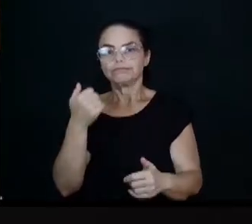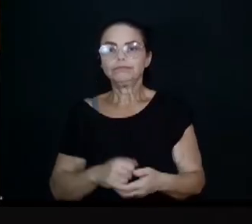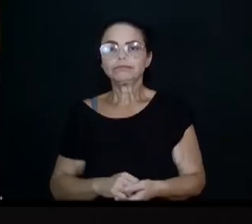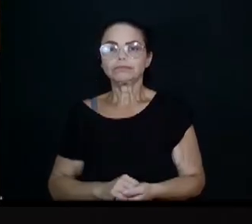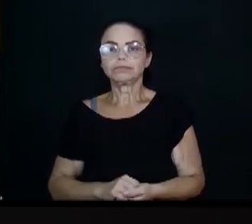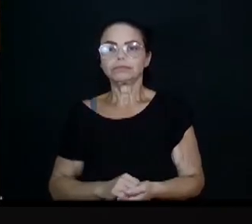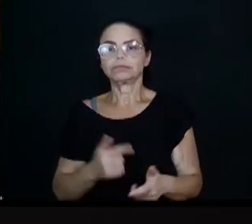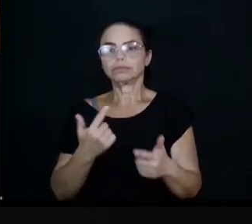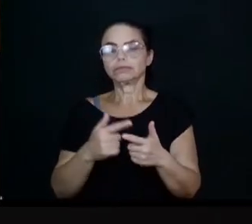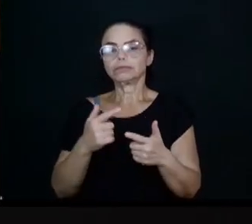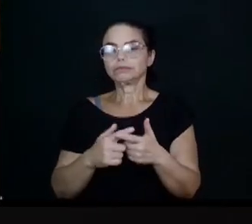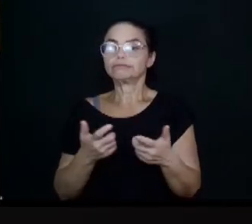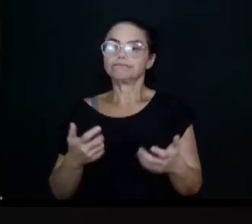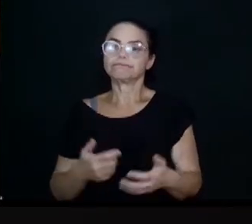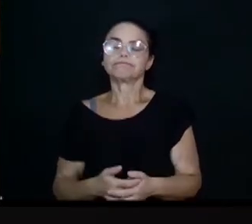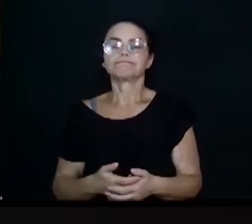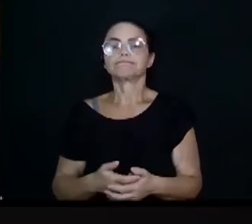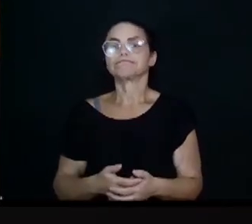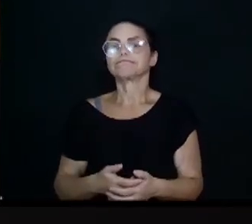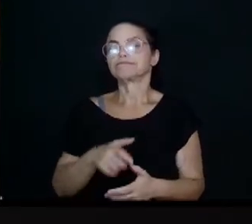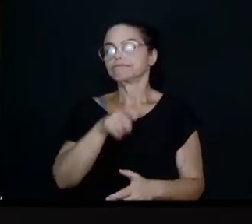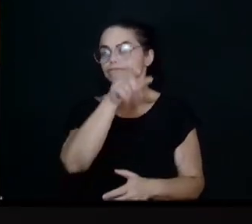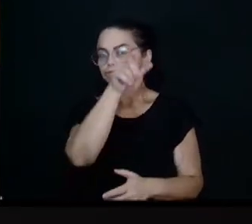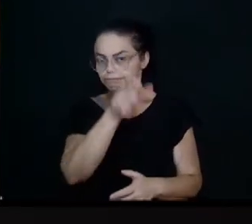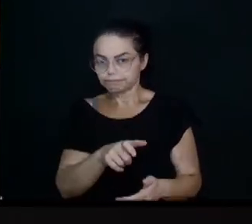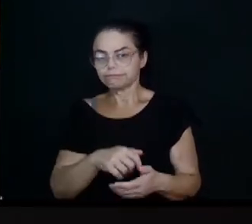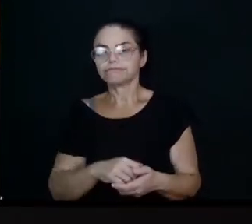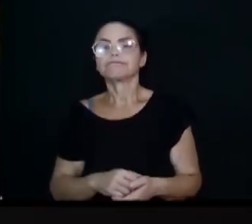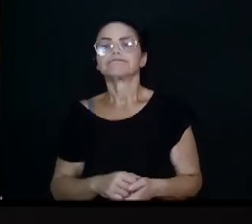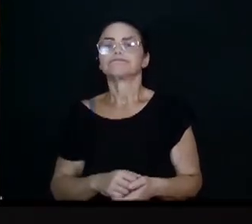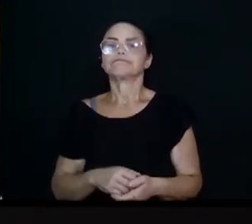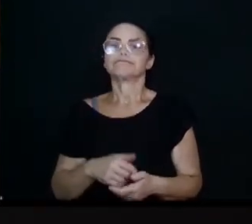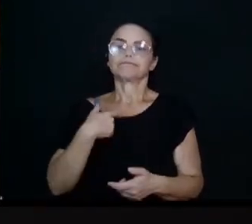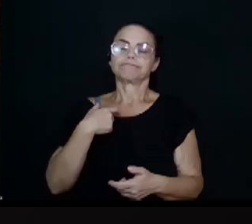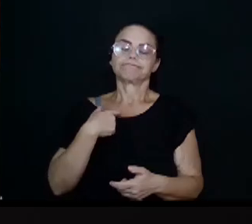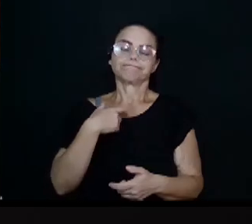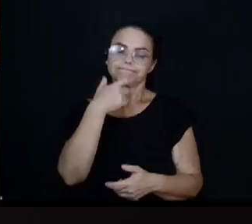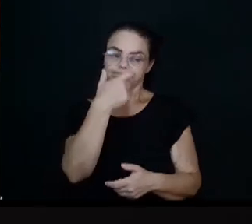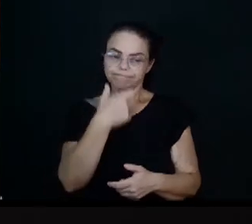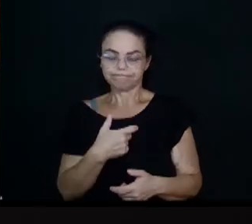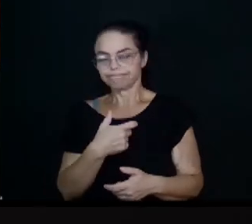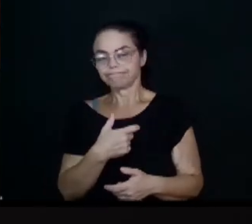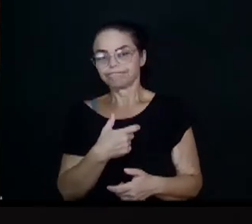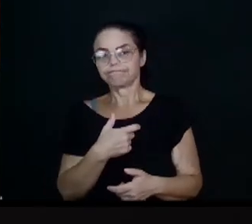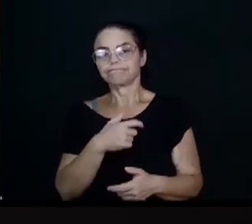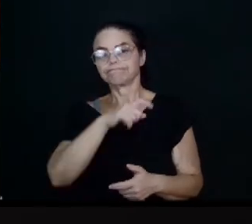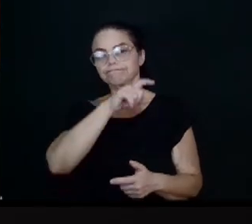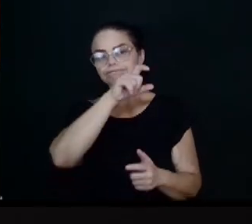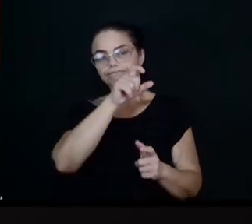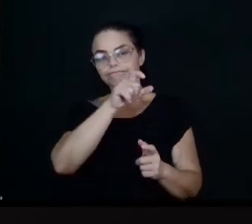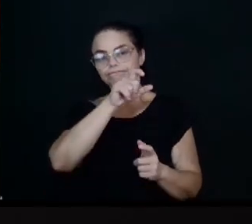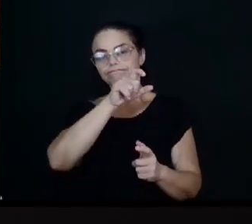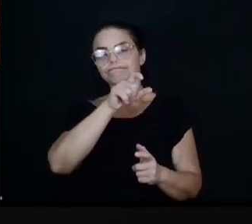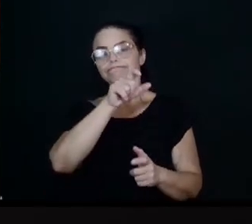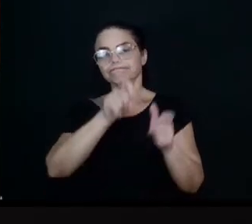ou não, a pessoa, não é só ela que está daquele jeito, né? Pode ter outras pessoas passando pelo